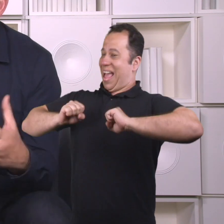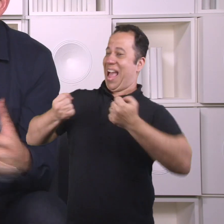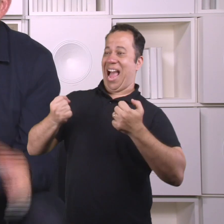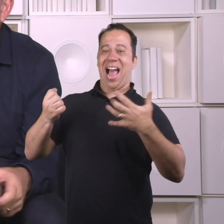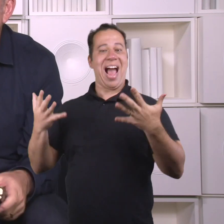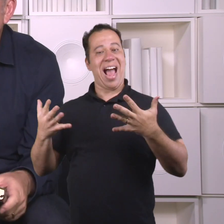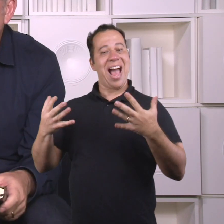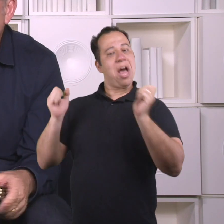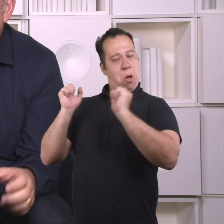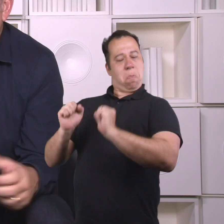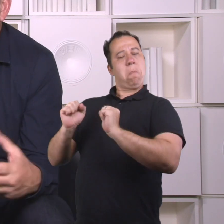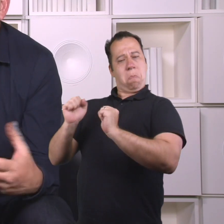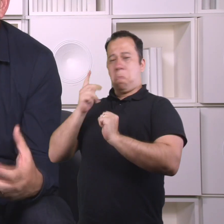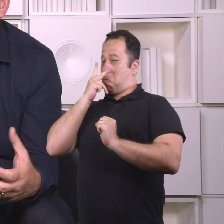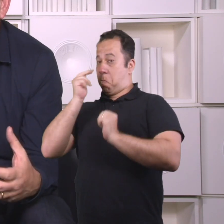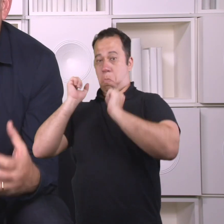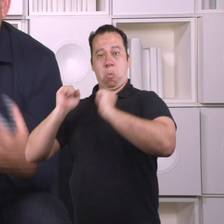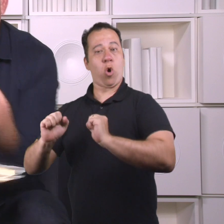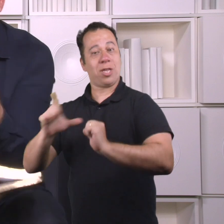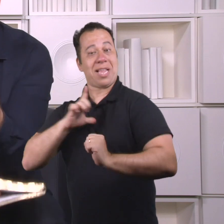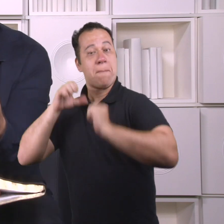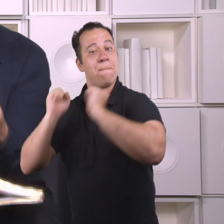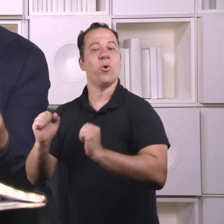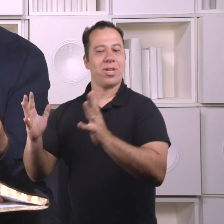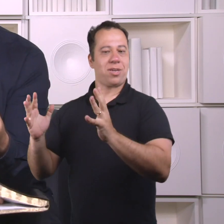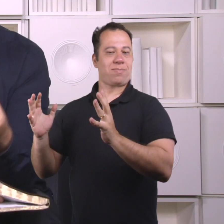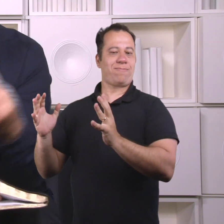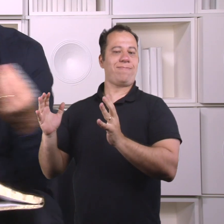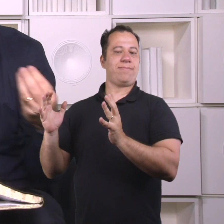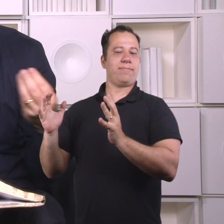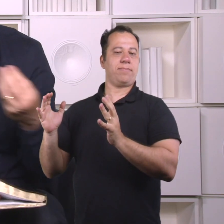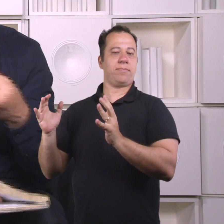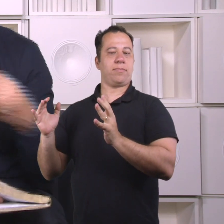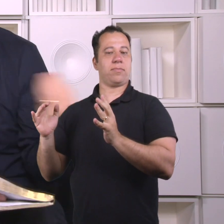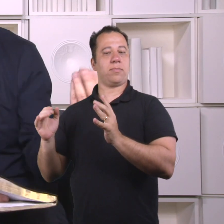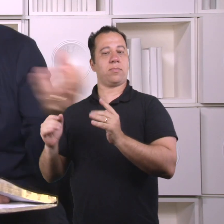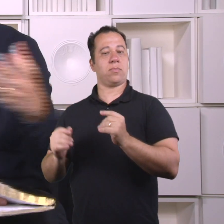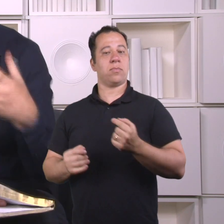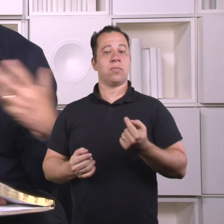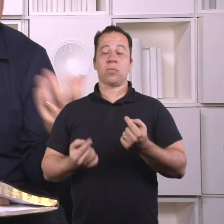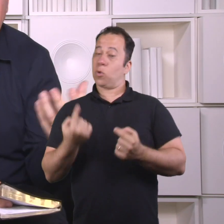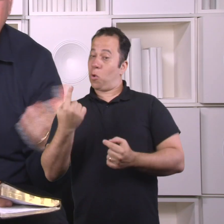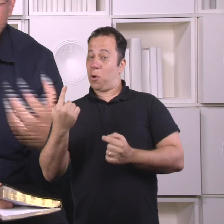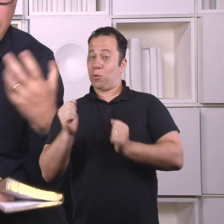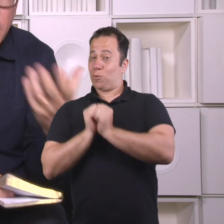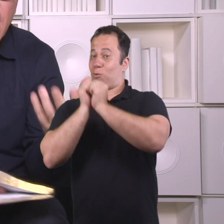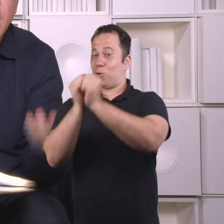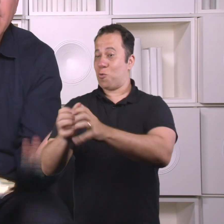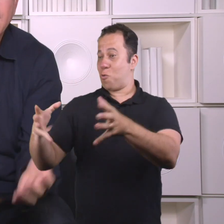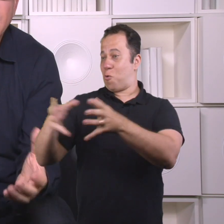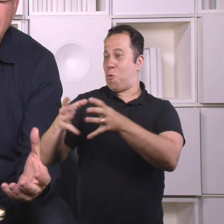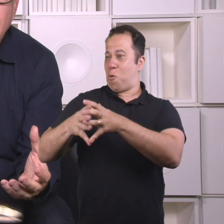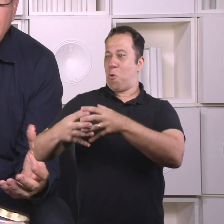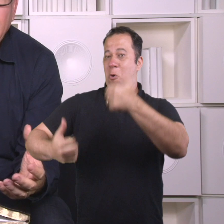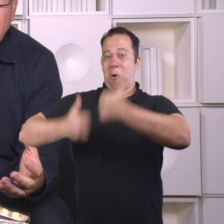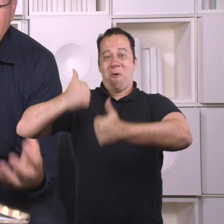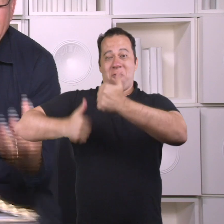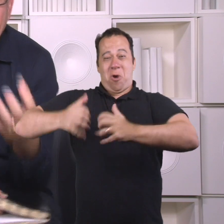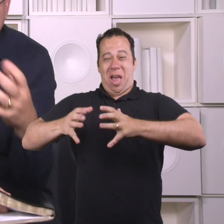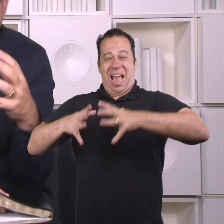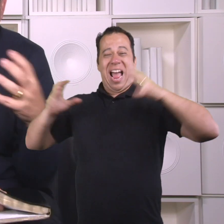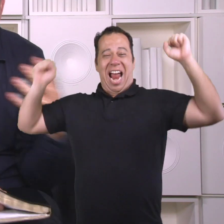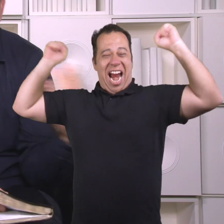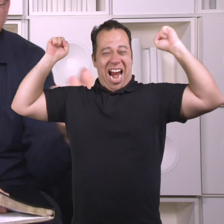acha que pode. Ela se empodera. Uma pessoa, por exemplo, no meio de uma torcida organizada, ela fica poderosa.